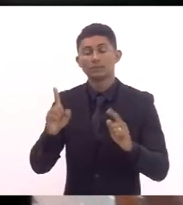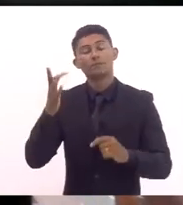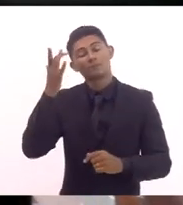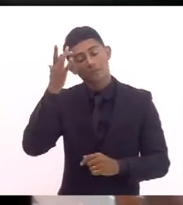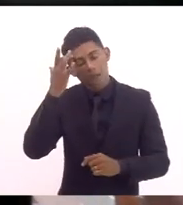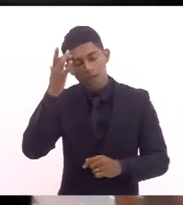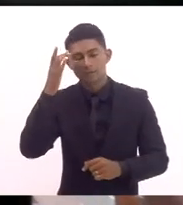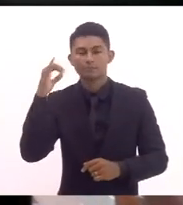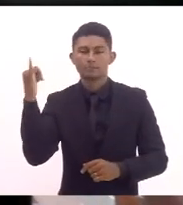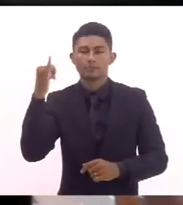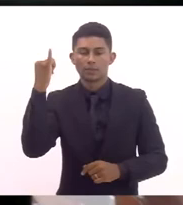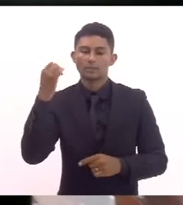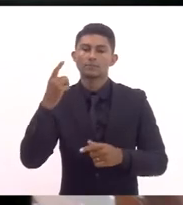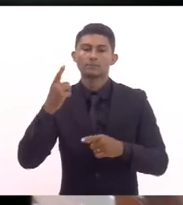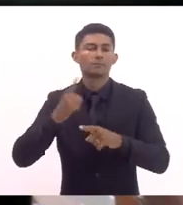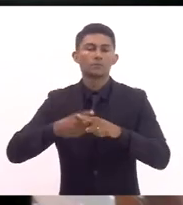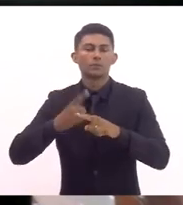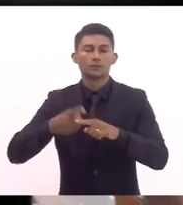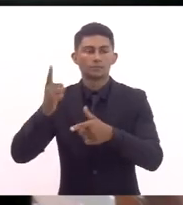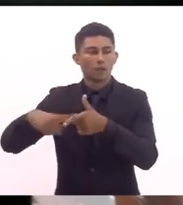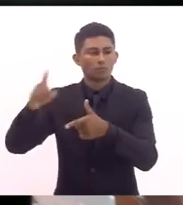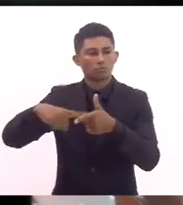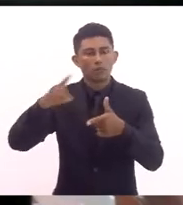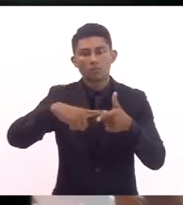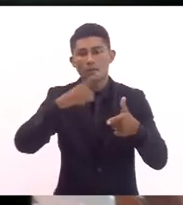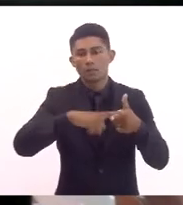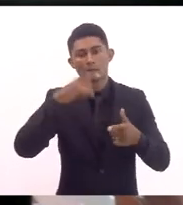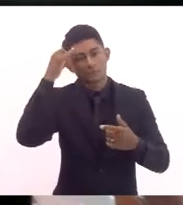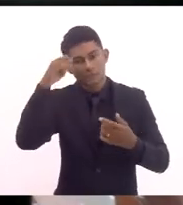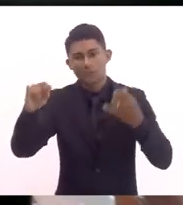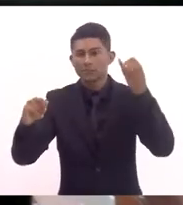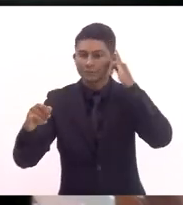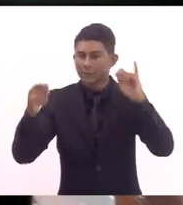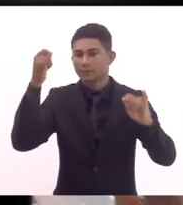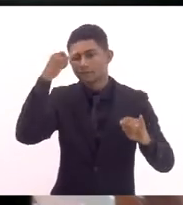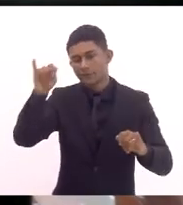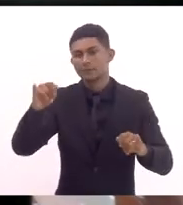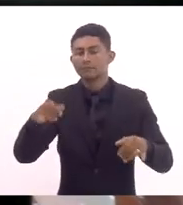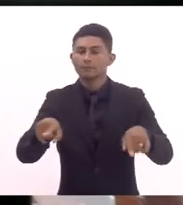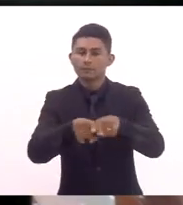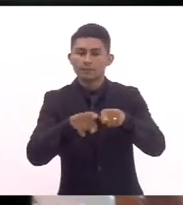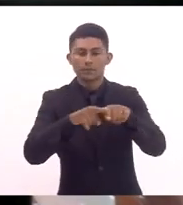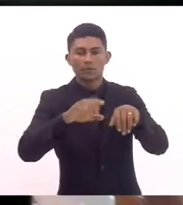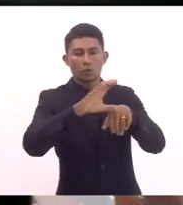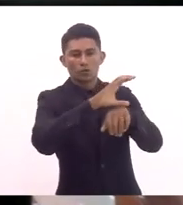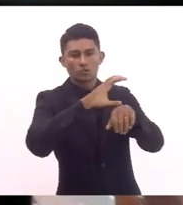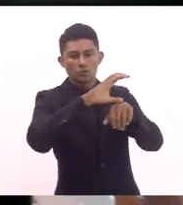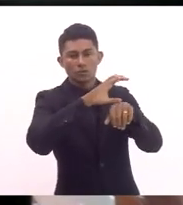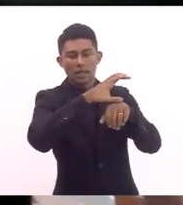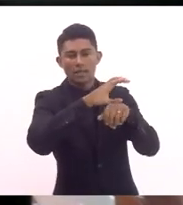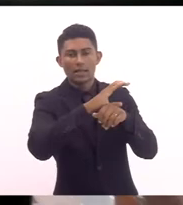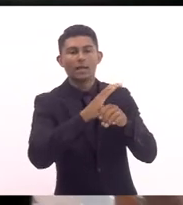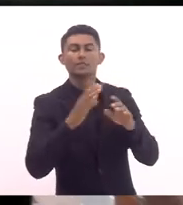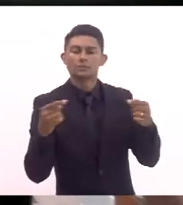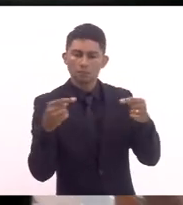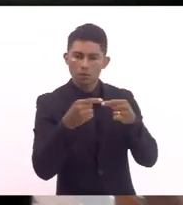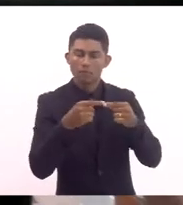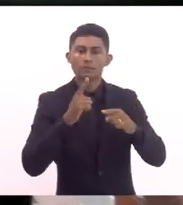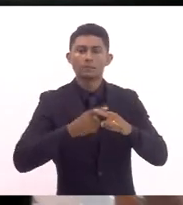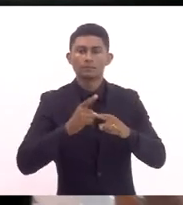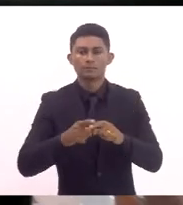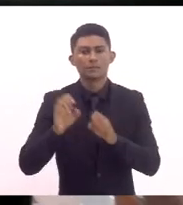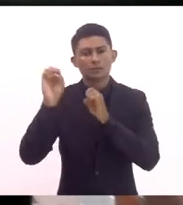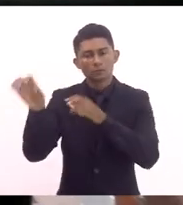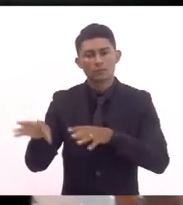pode combater muitos problemas e não teria o vício de constitucionalidade porque educação e